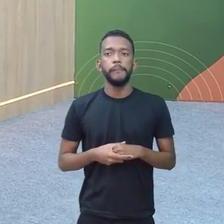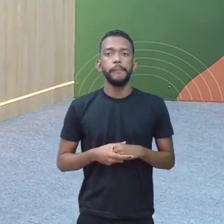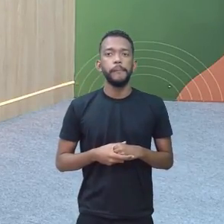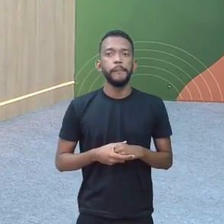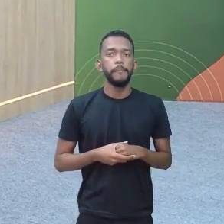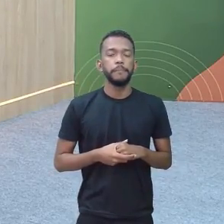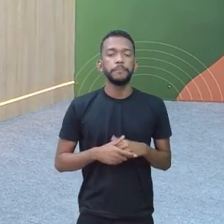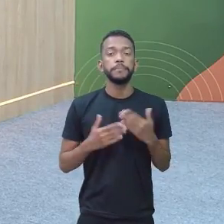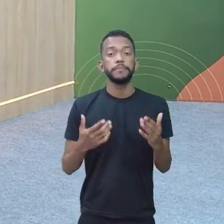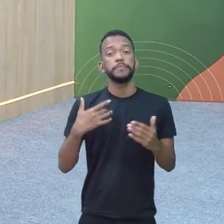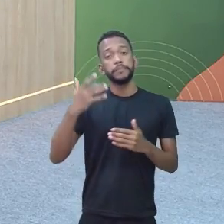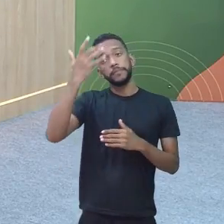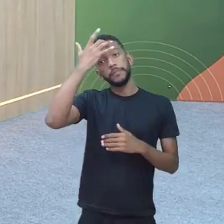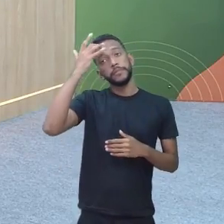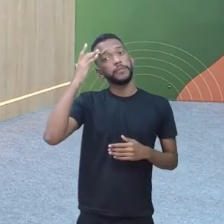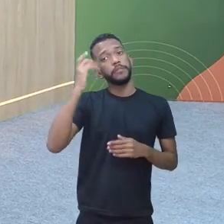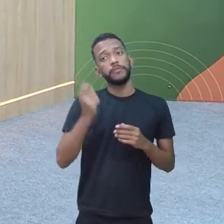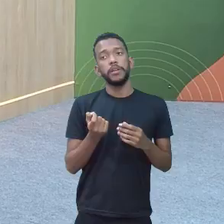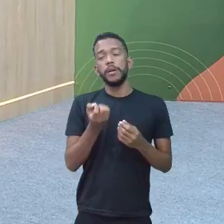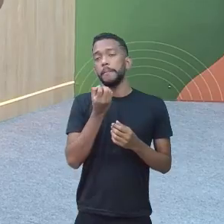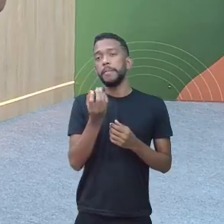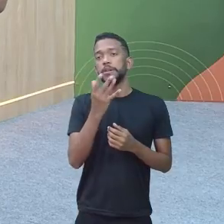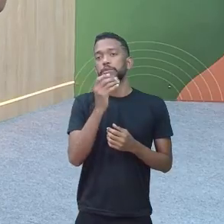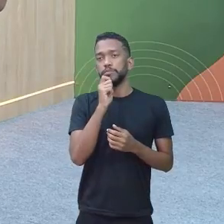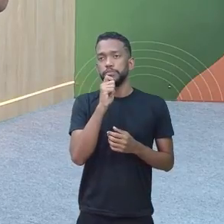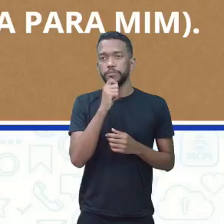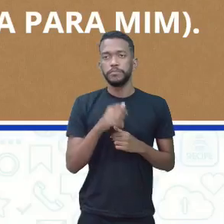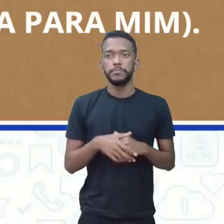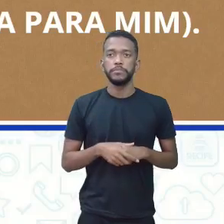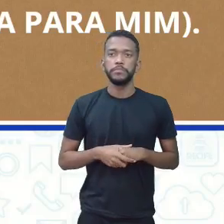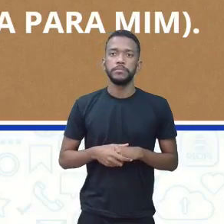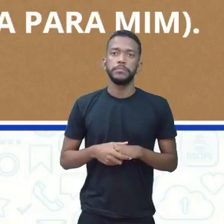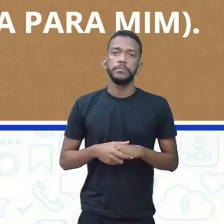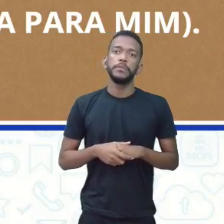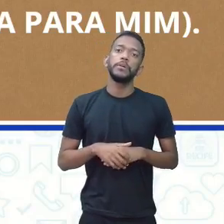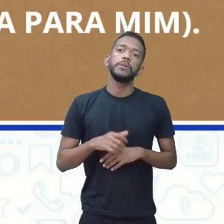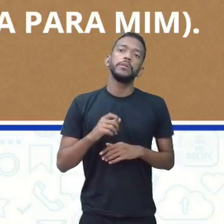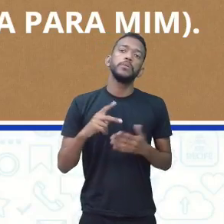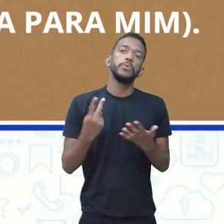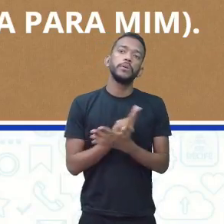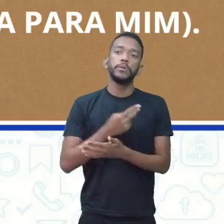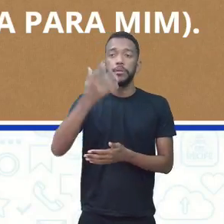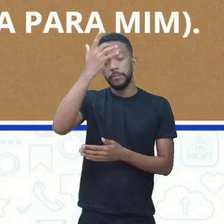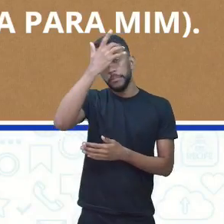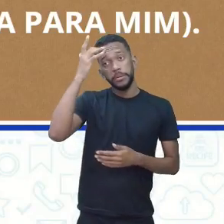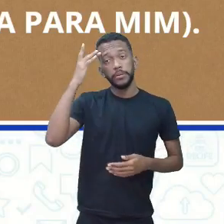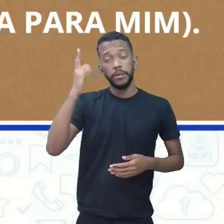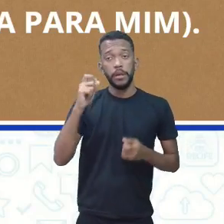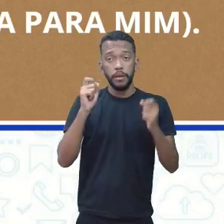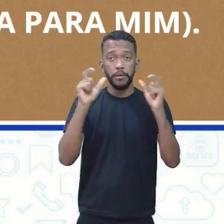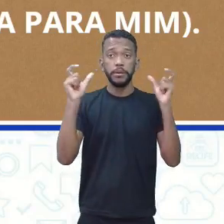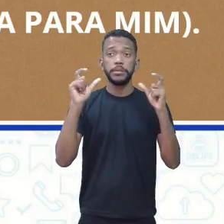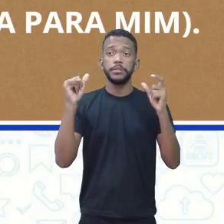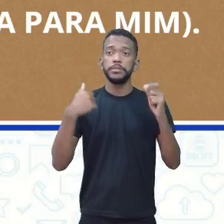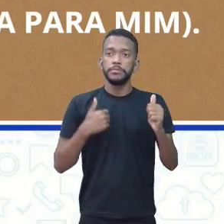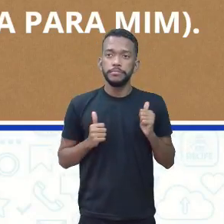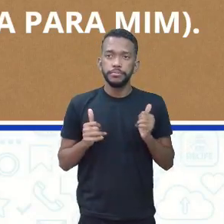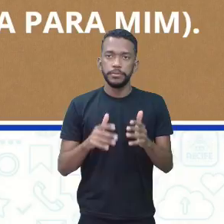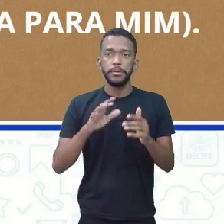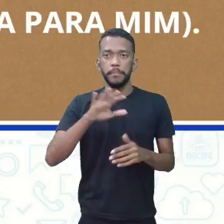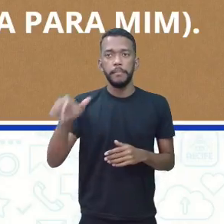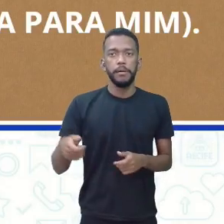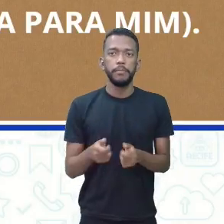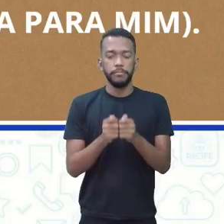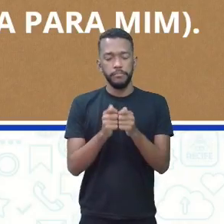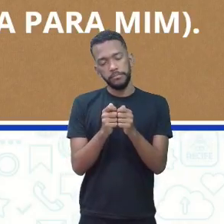forma equivocada, ou às vezes nem aparece. Então, a gente tem aqui, ó, o erro das pessoas é acordar e, ao invés de agir a vida, pegar o celular que